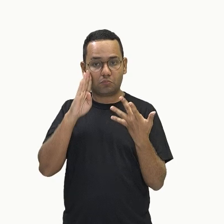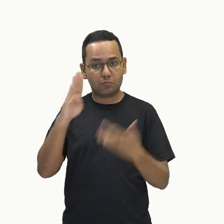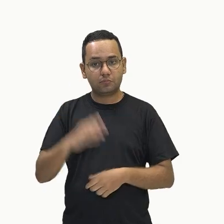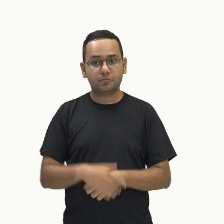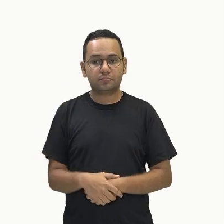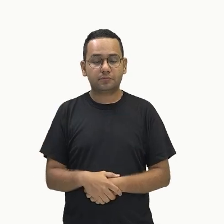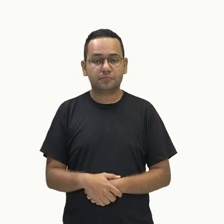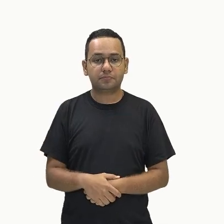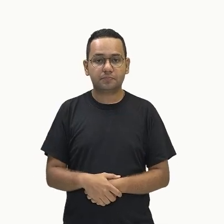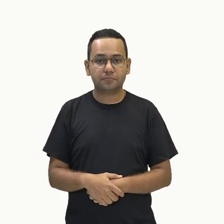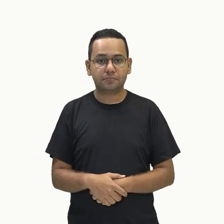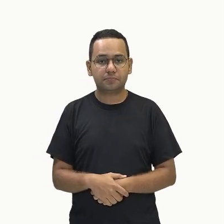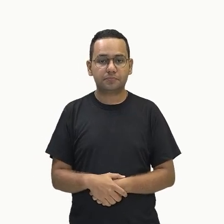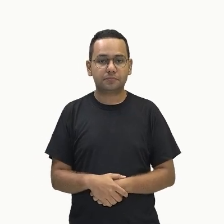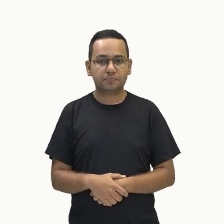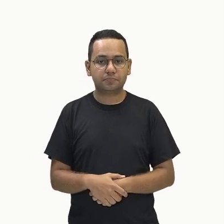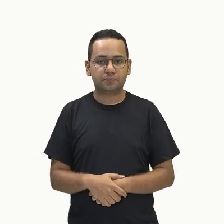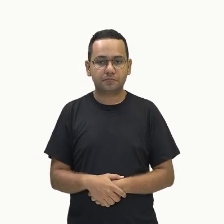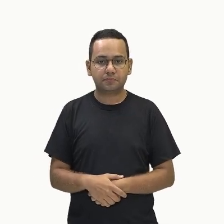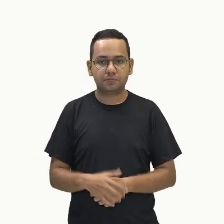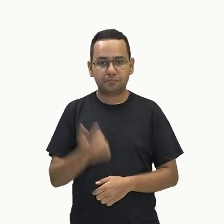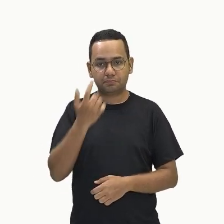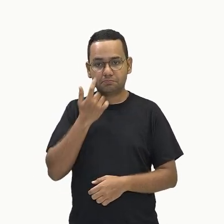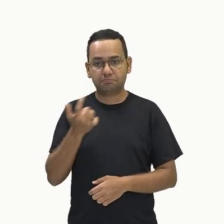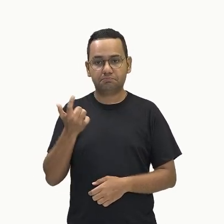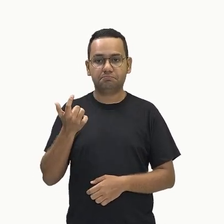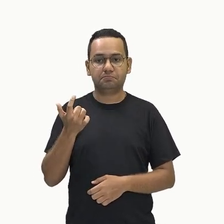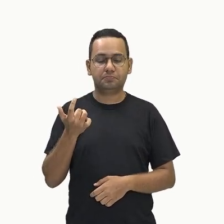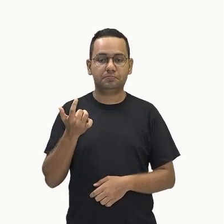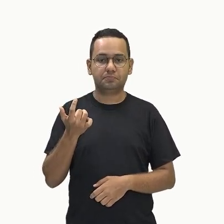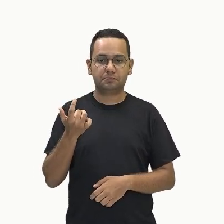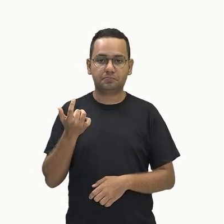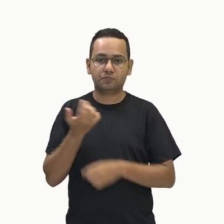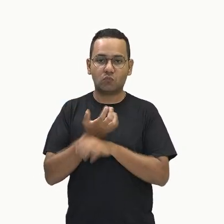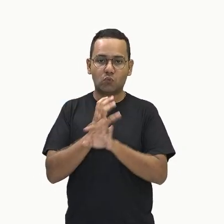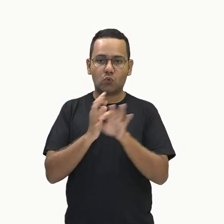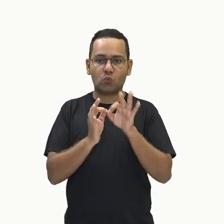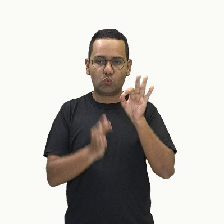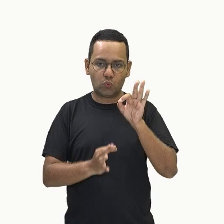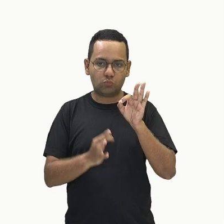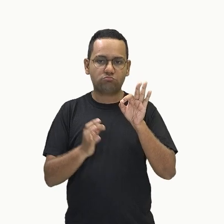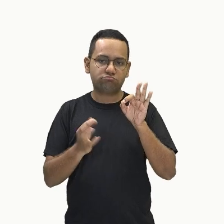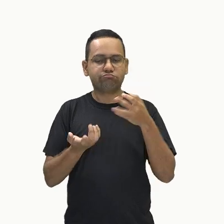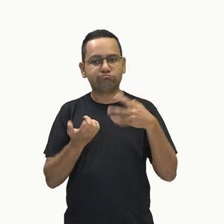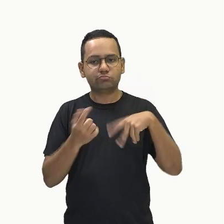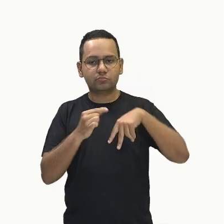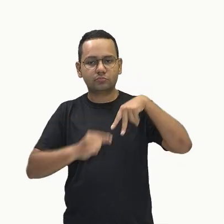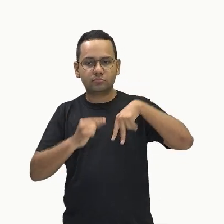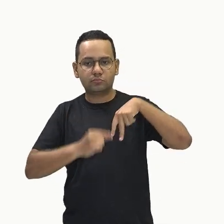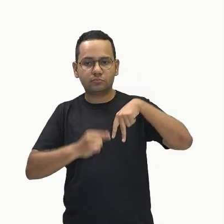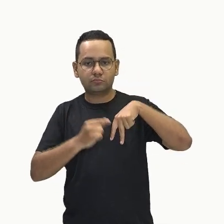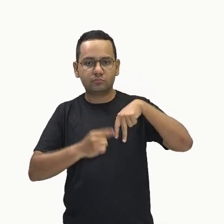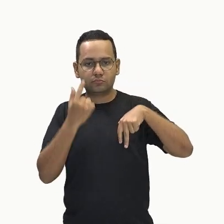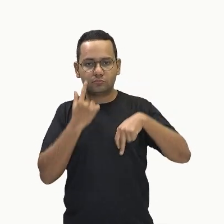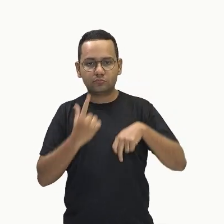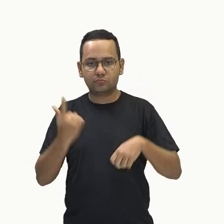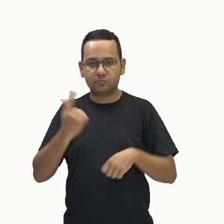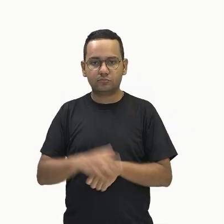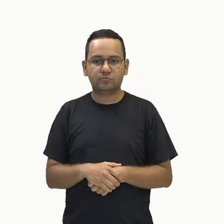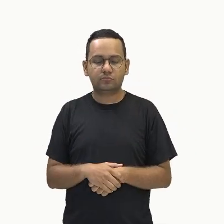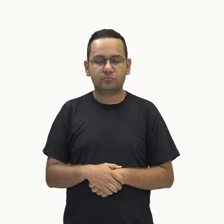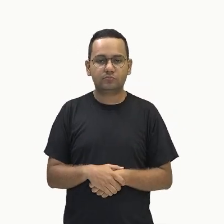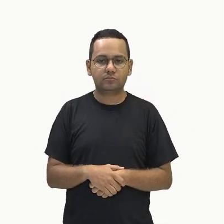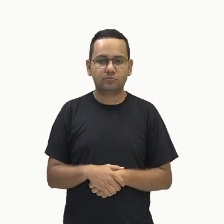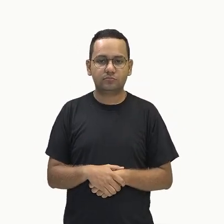são os ossos longos, temos aqui o exemplo do fêmur, na sua